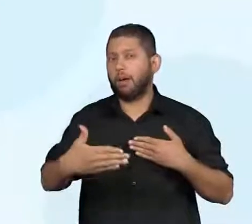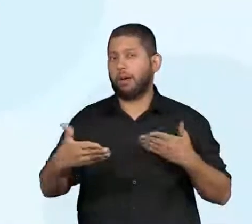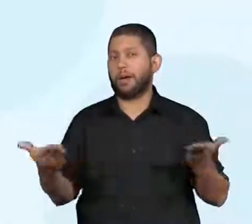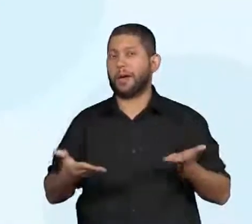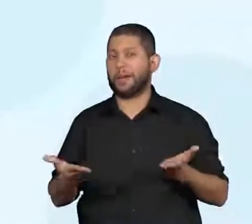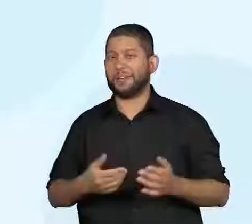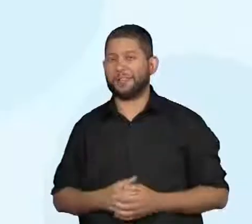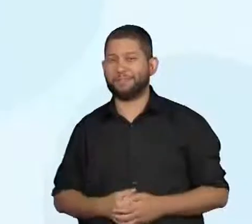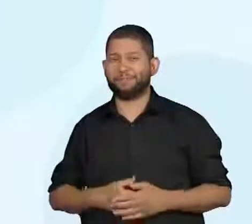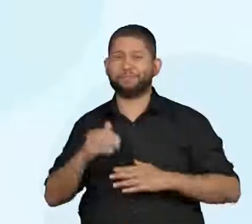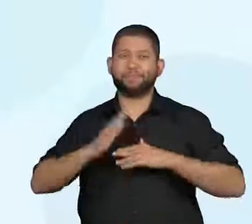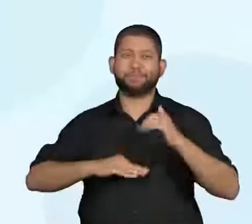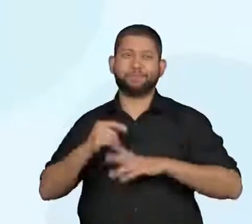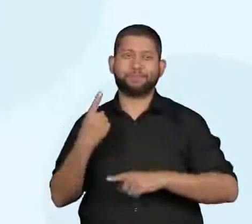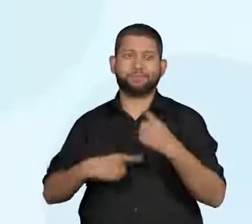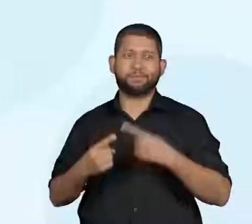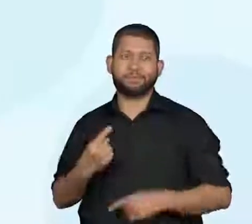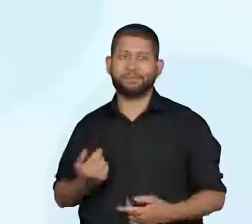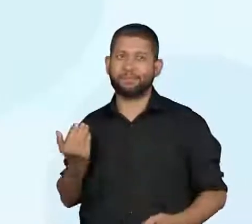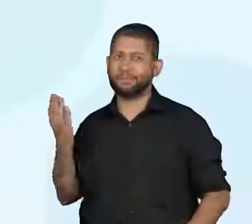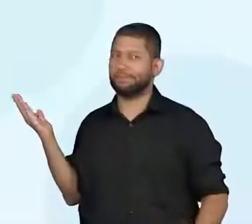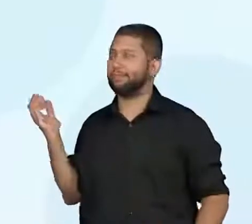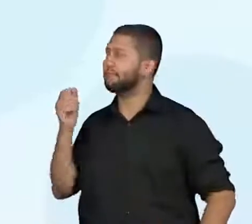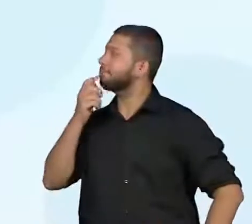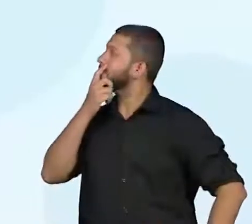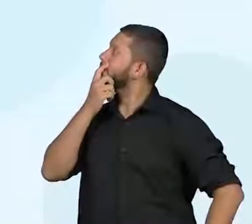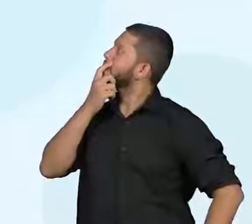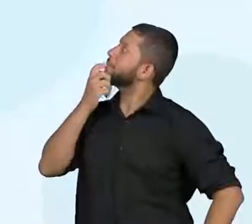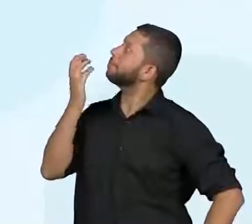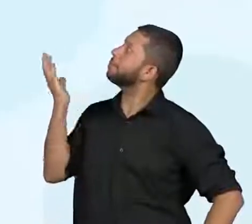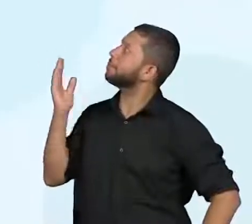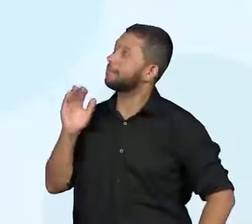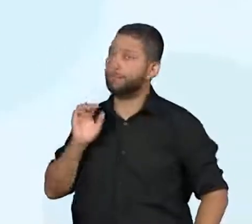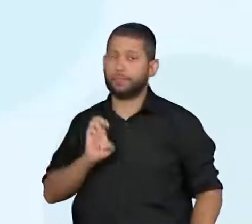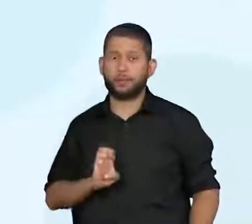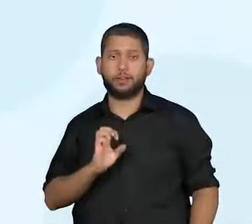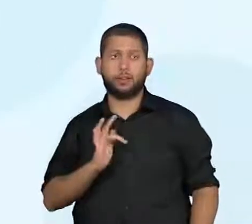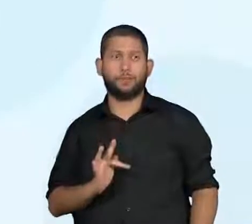A habilidade desta aula é a EF